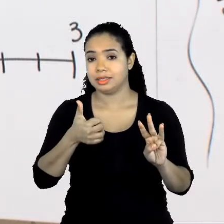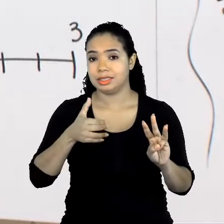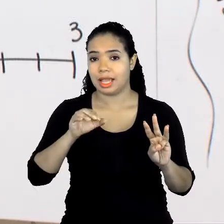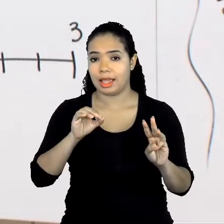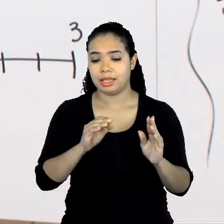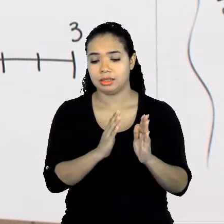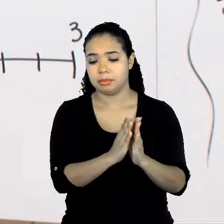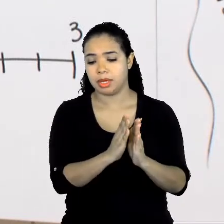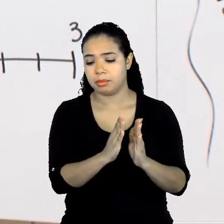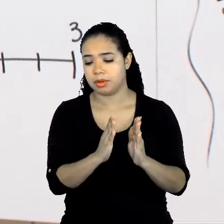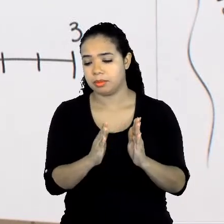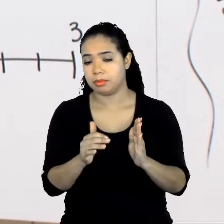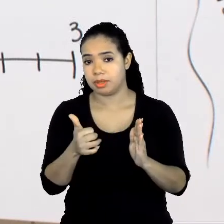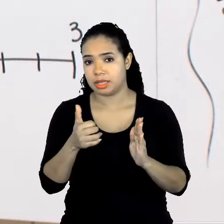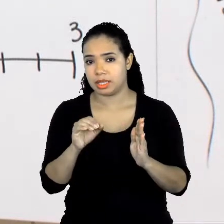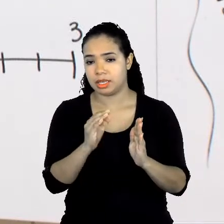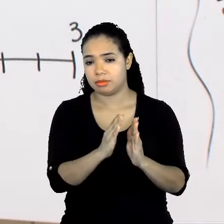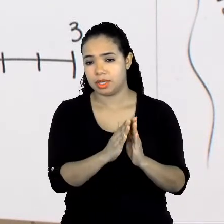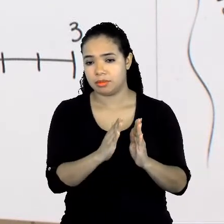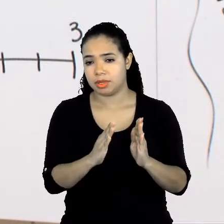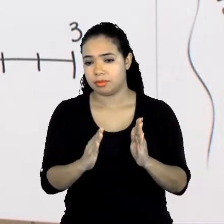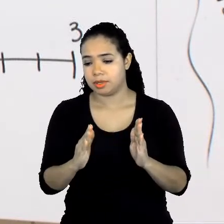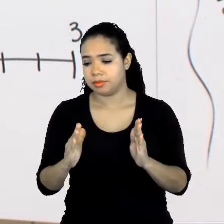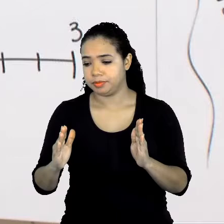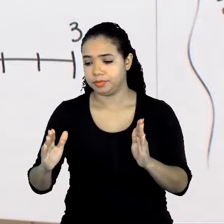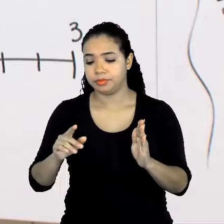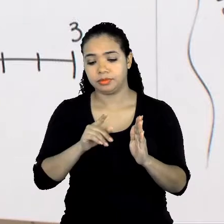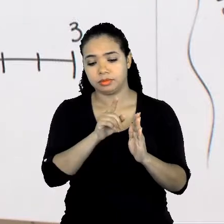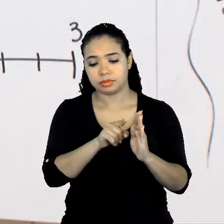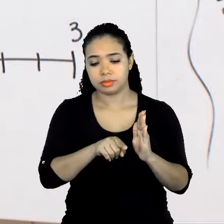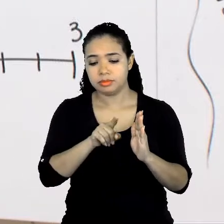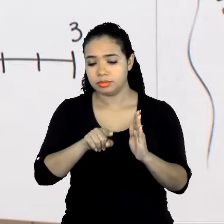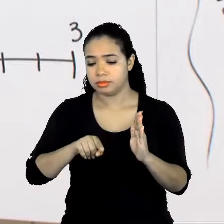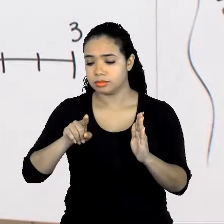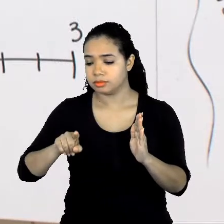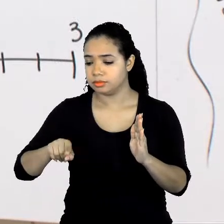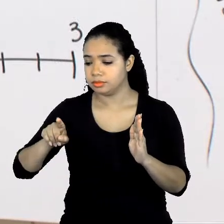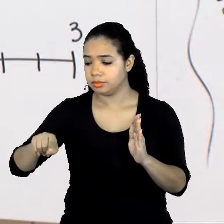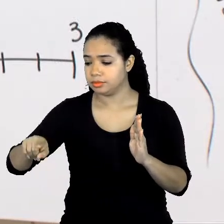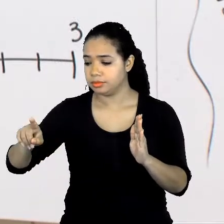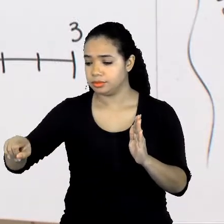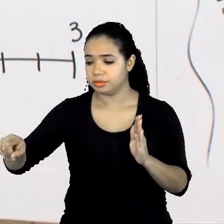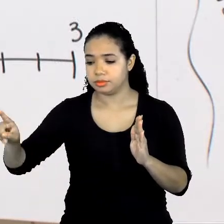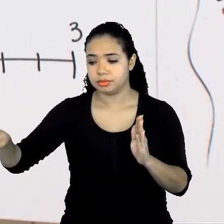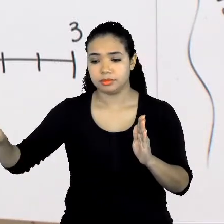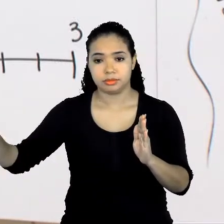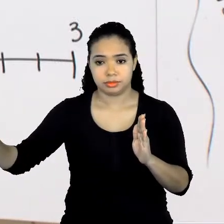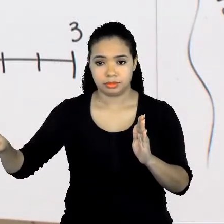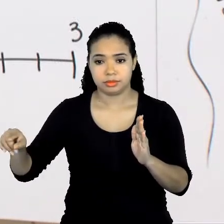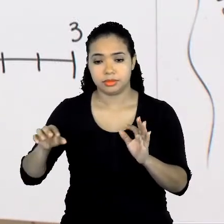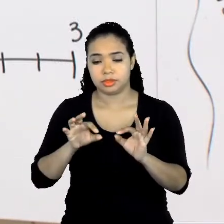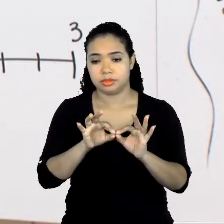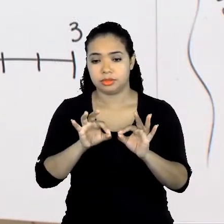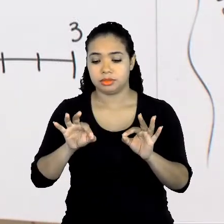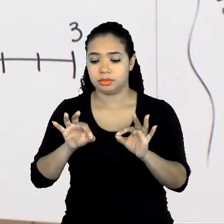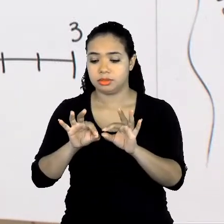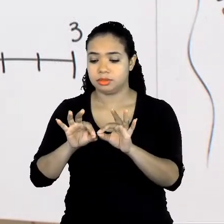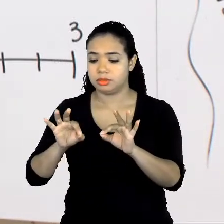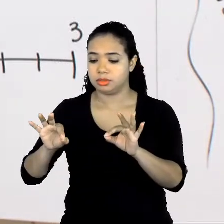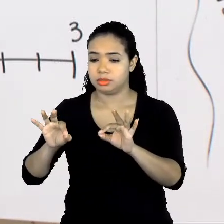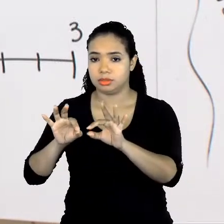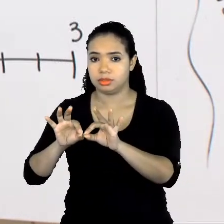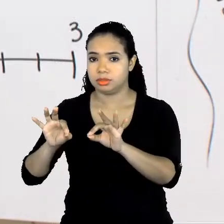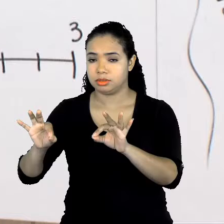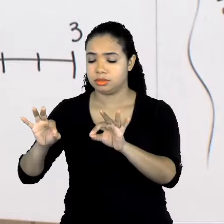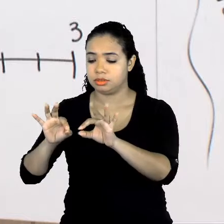sua reguinha, faz um traço, marque os pontos, que as distâncias têm que ser divisões iguais, né? Esse ponto é igual a esse,